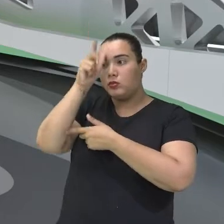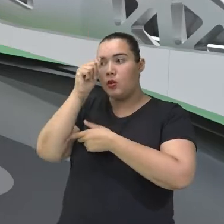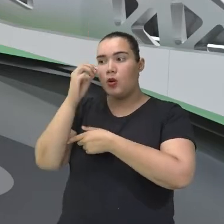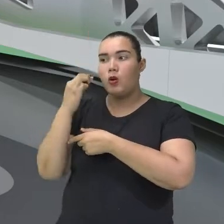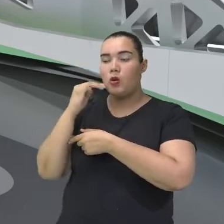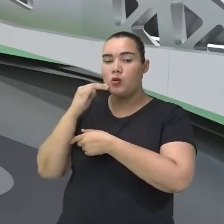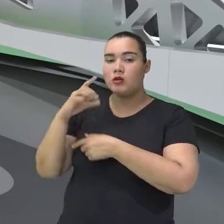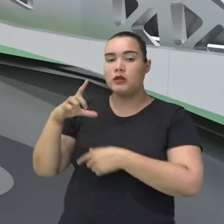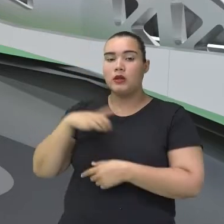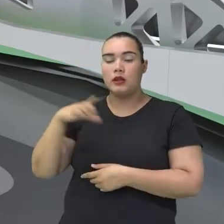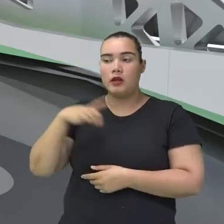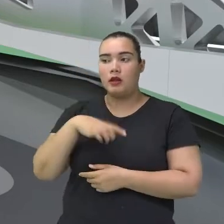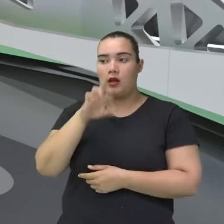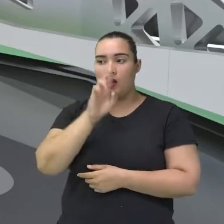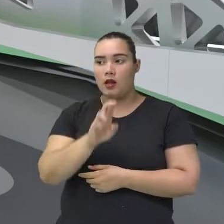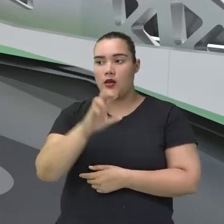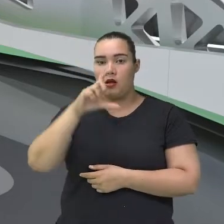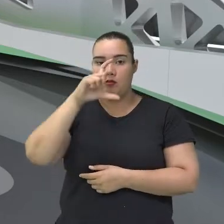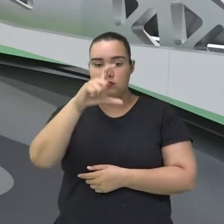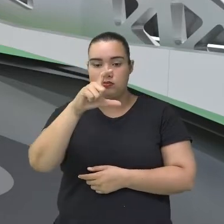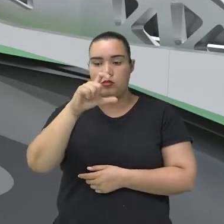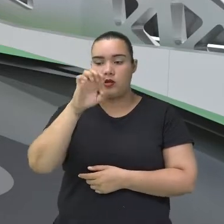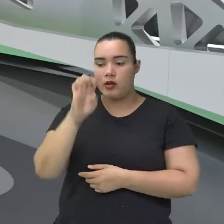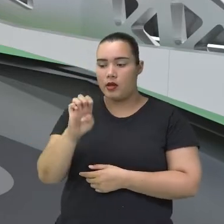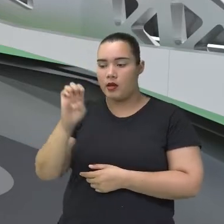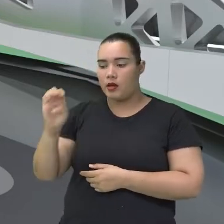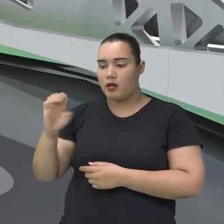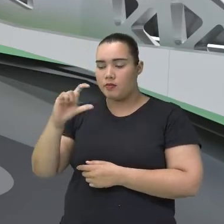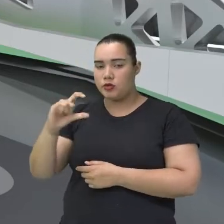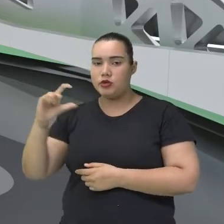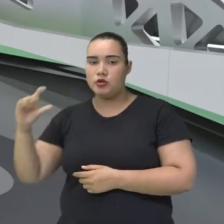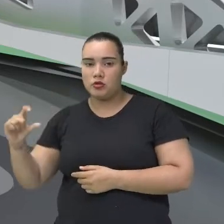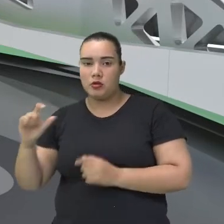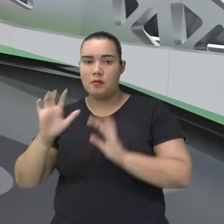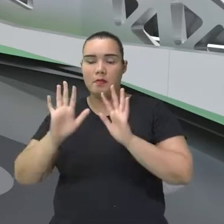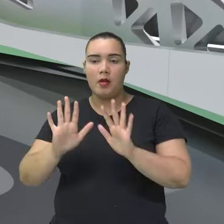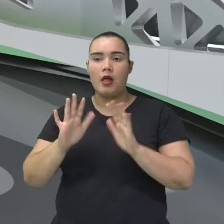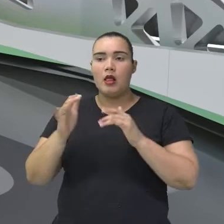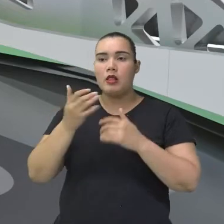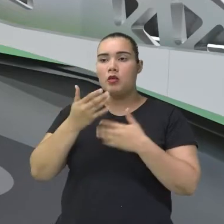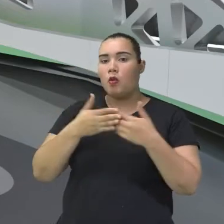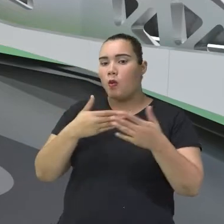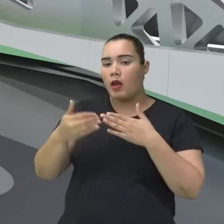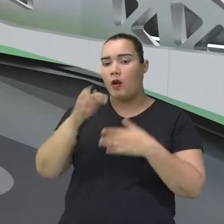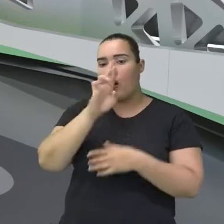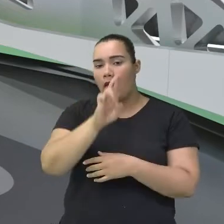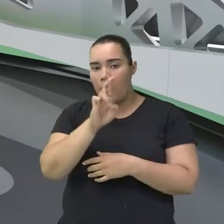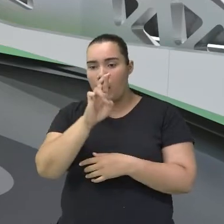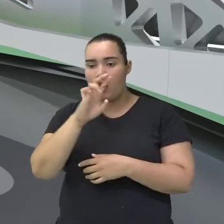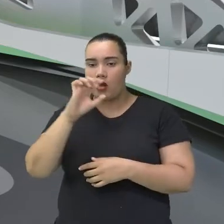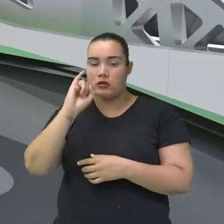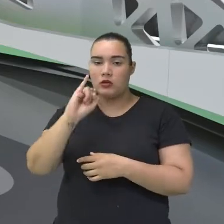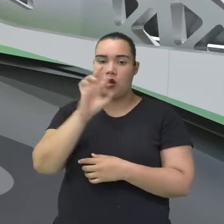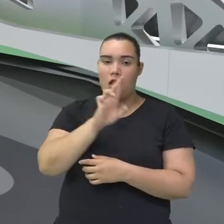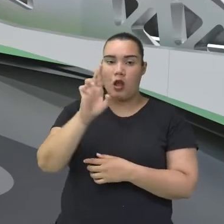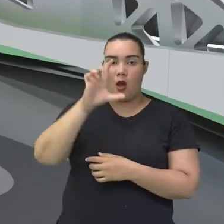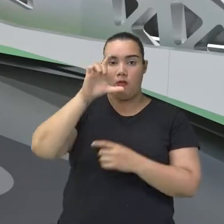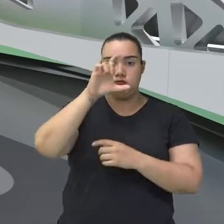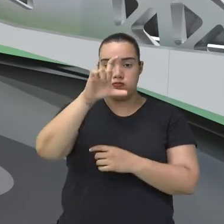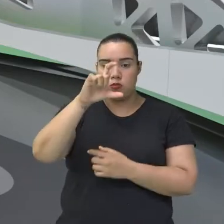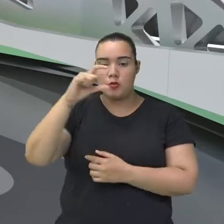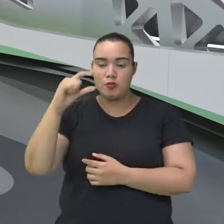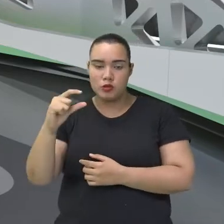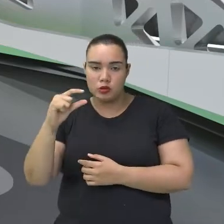Então, o Rzão tem Rzinho, Ezinho lá. Independente do R que vai ter aí depois do Rzão, se vai ser Rzinho ou outro